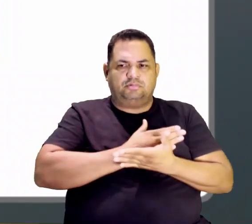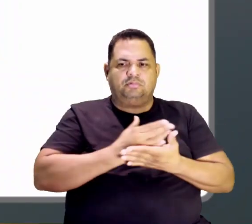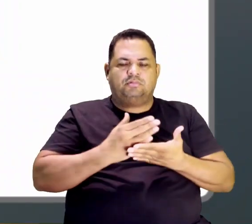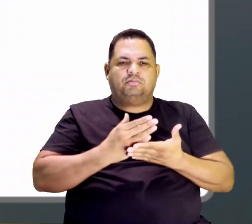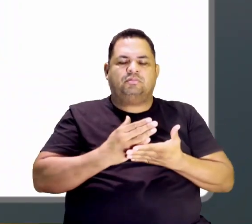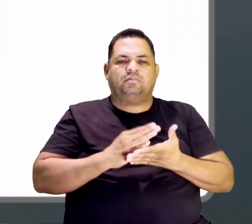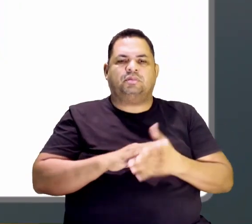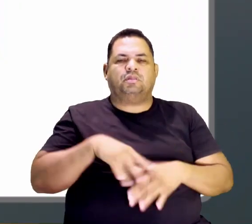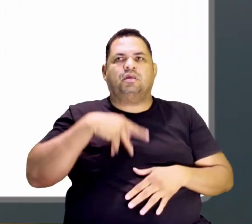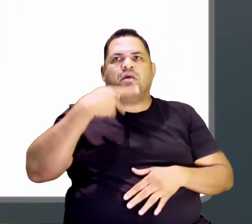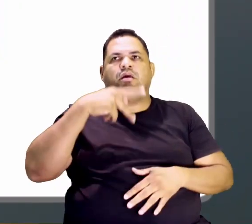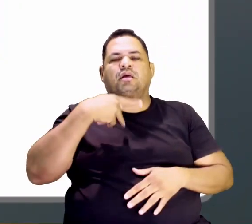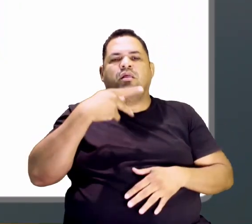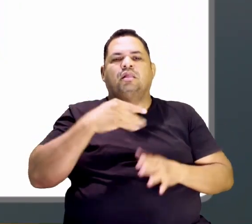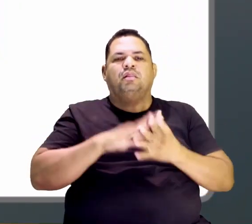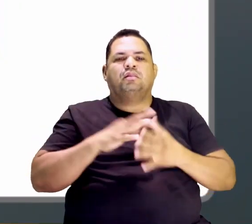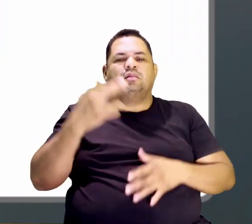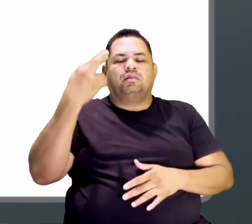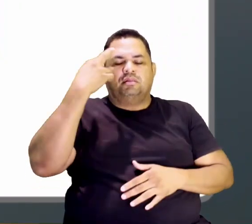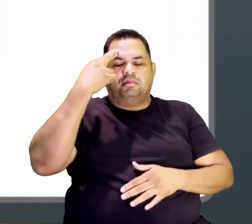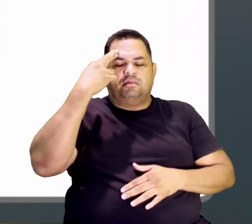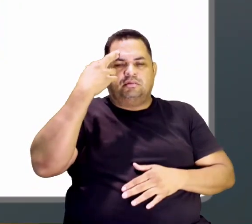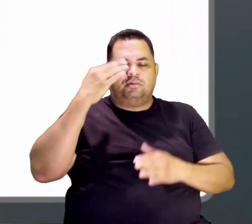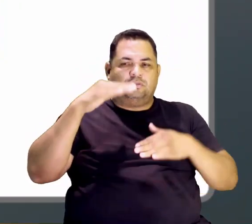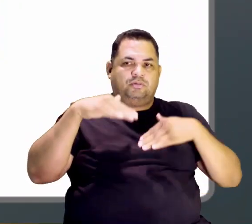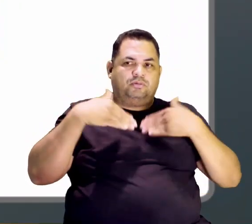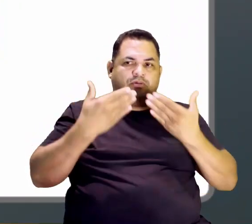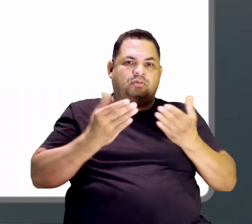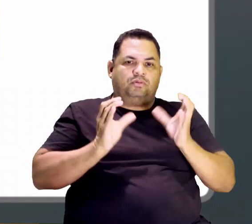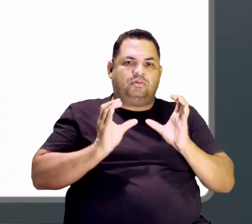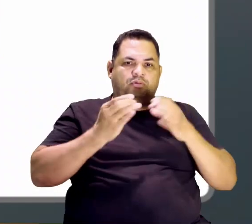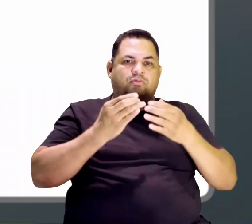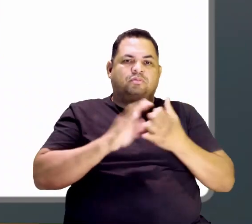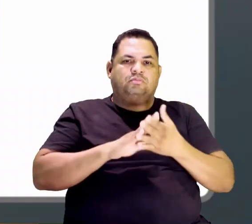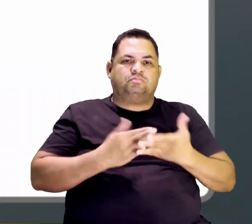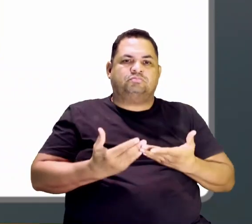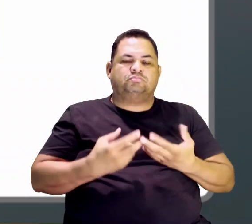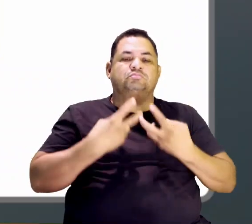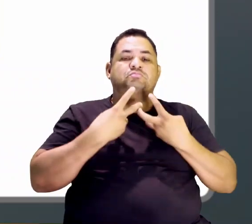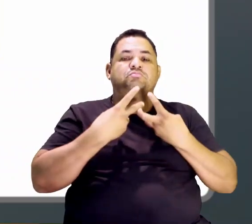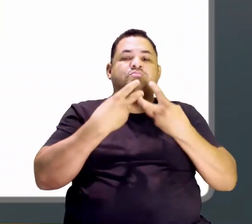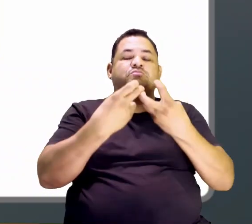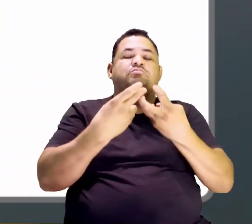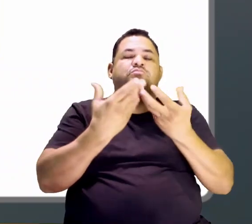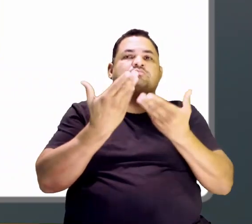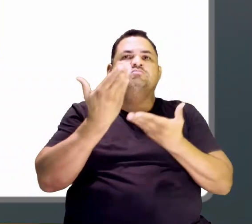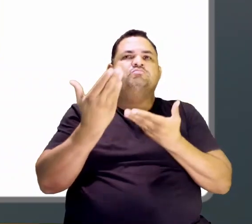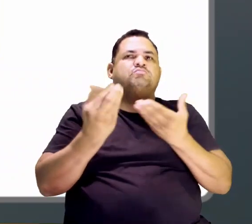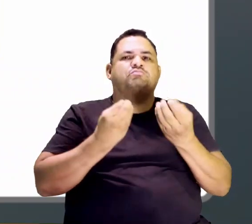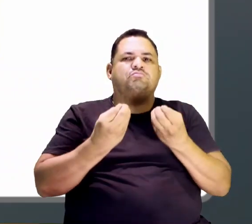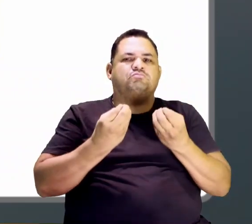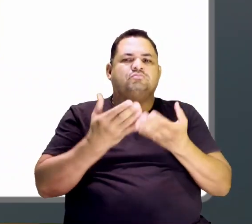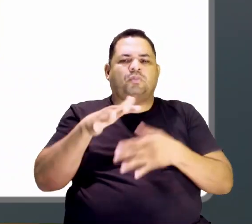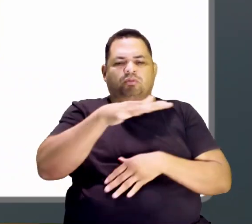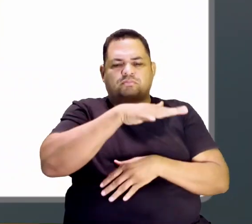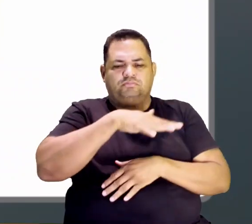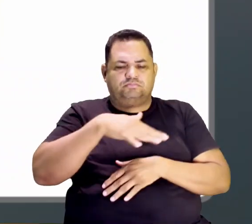refletir aí e me dizer qual é a tribo que tu se identifica, qual que tu observa no meio onde tu